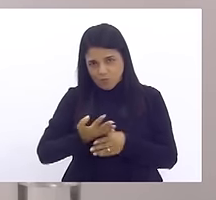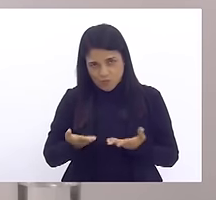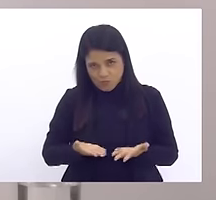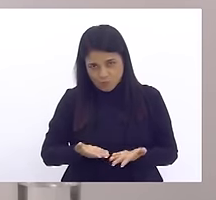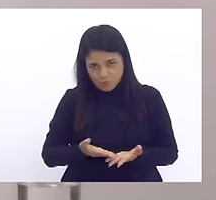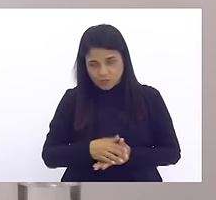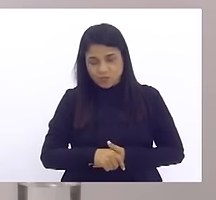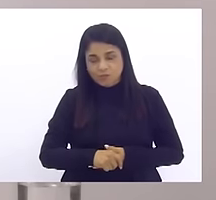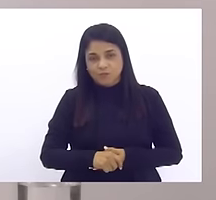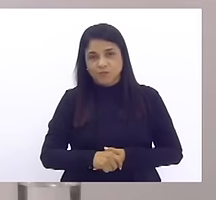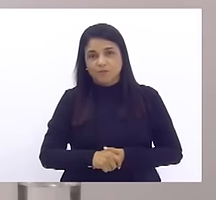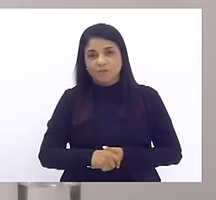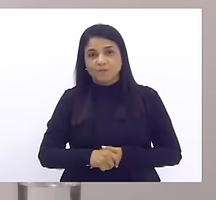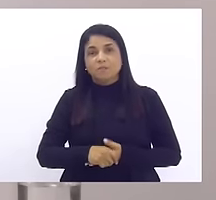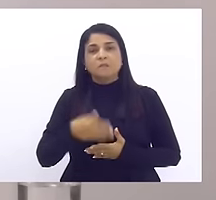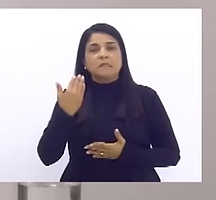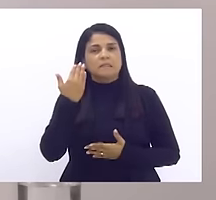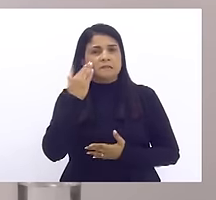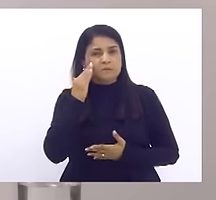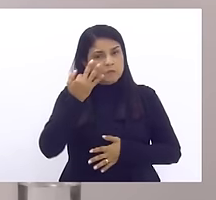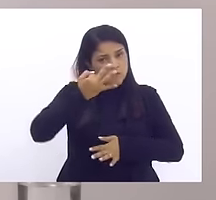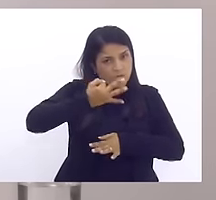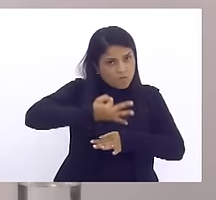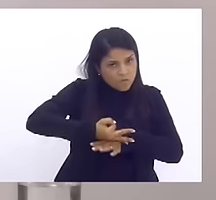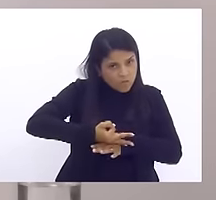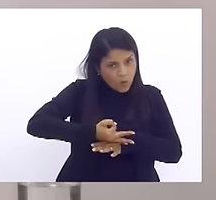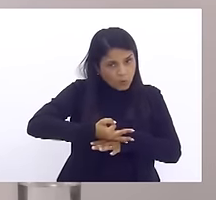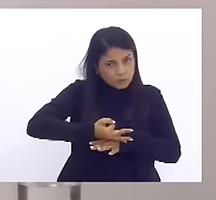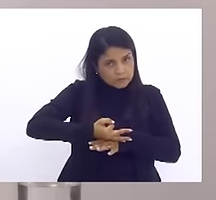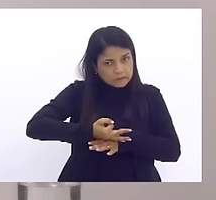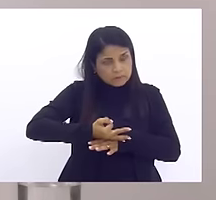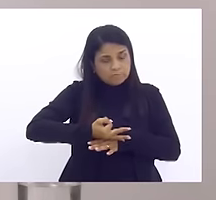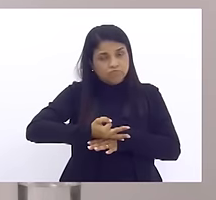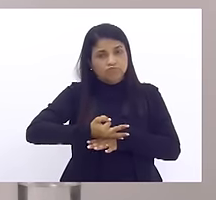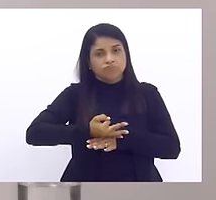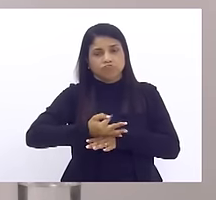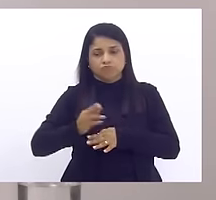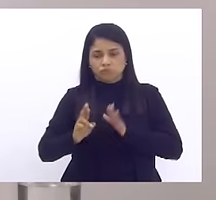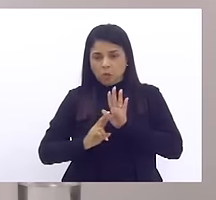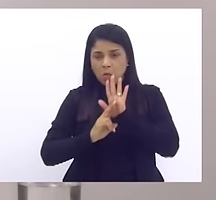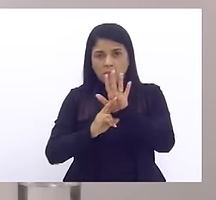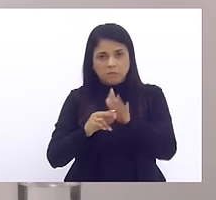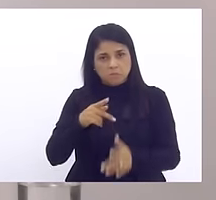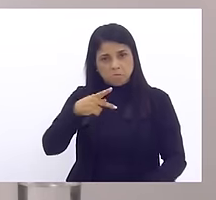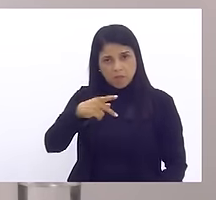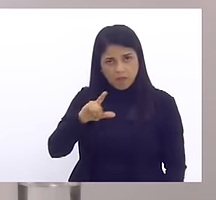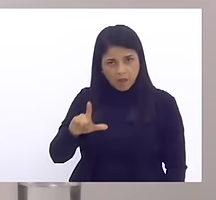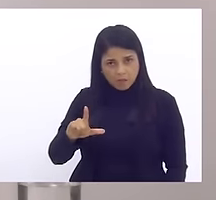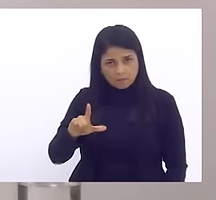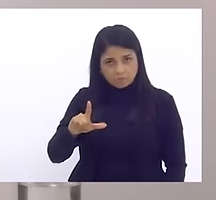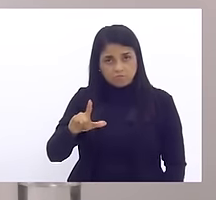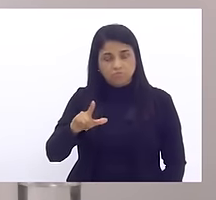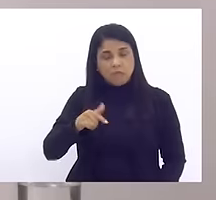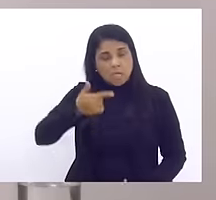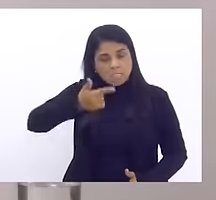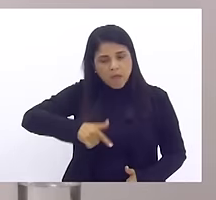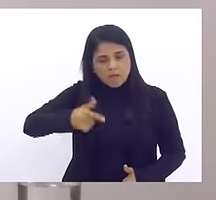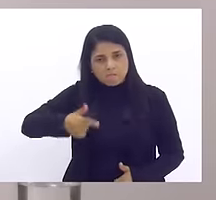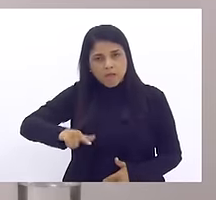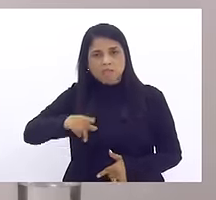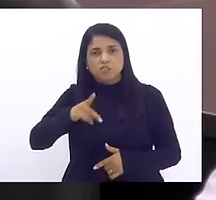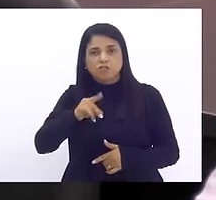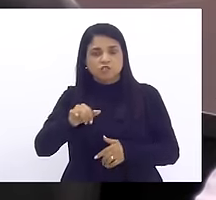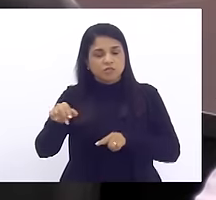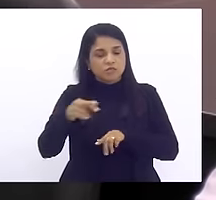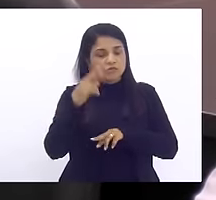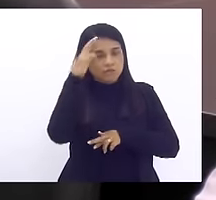porque nós entendemos que uma falta uma ausência hoje da pele implicaria em mais dias de operação na rua